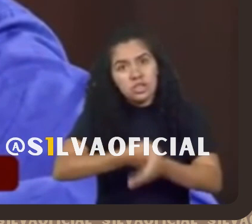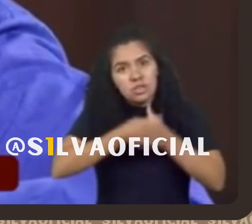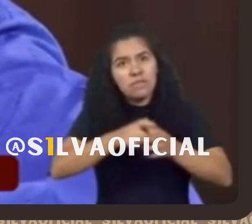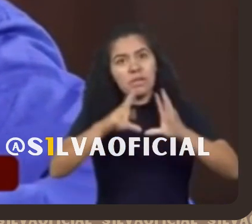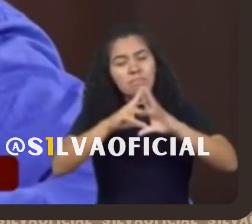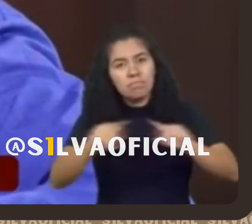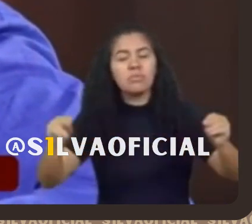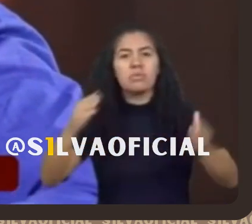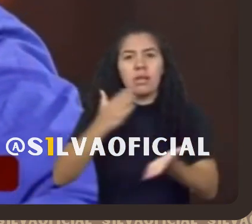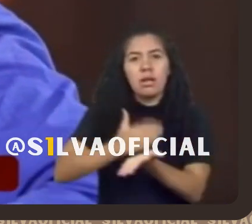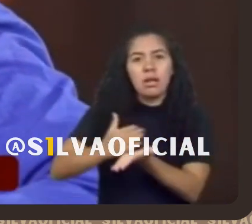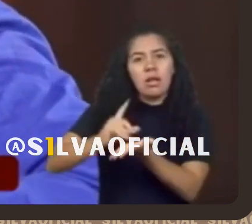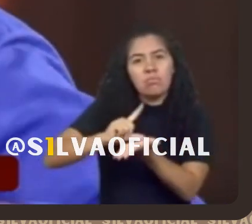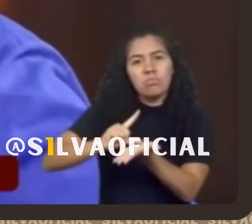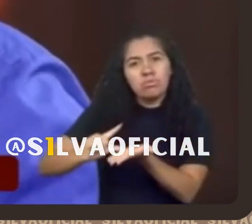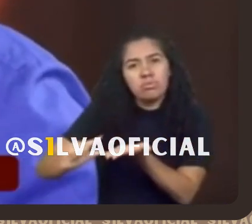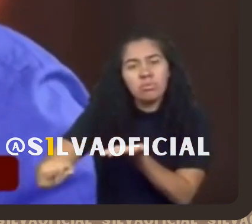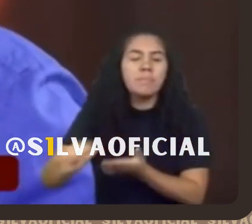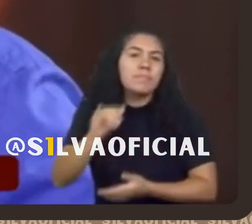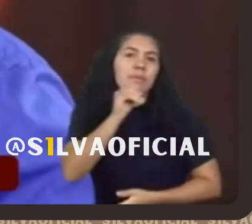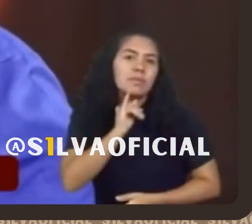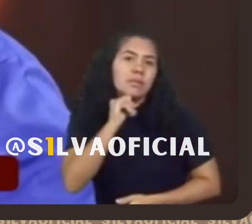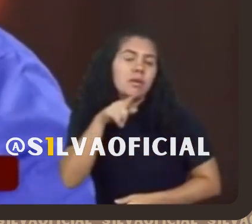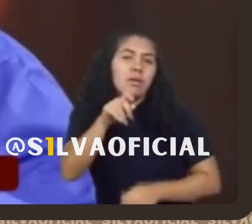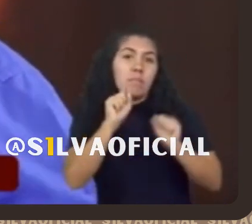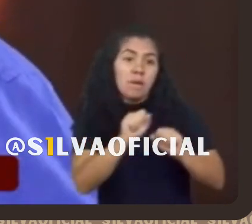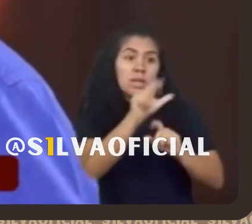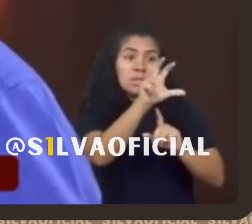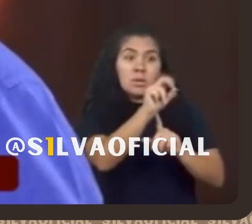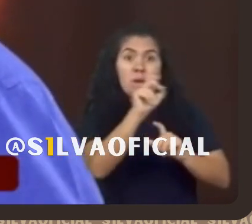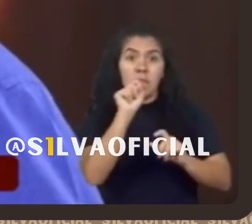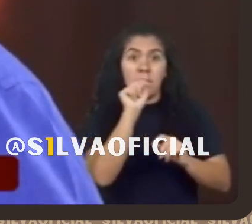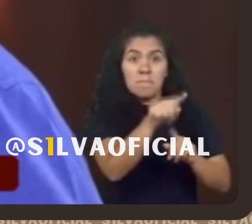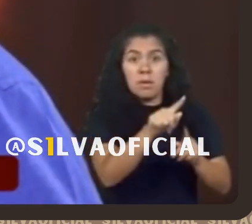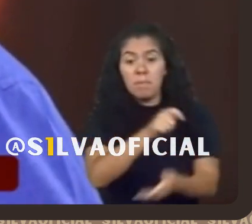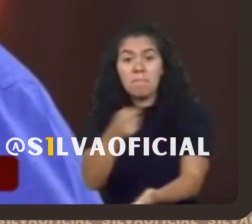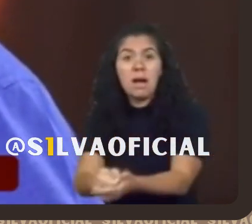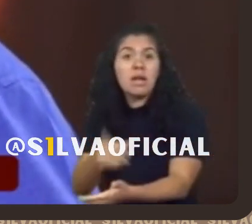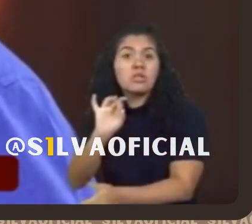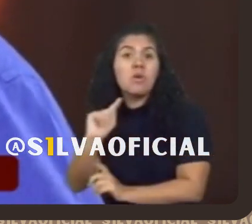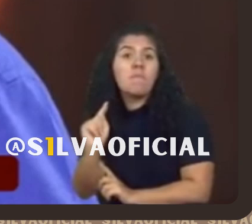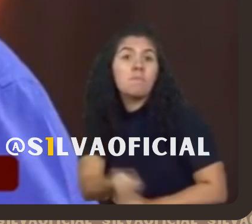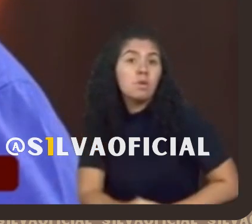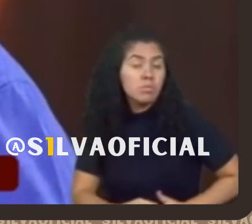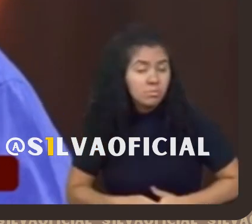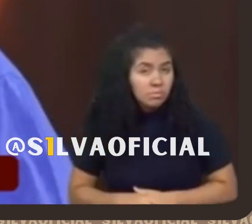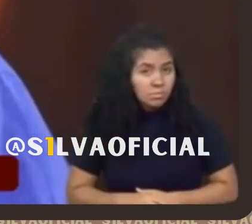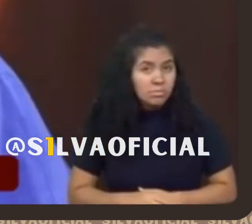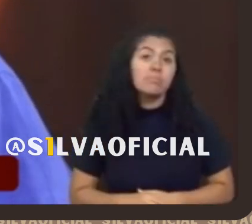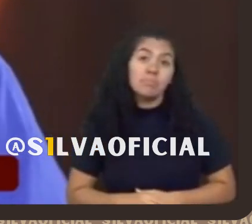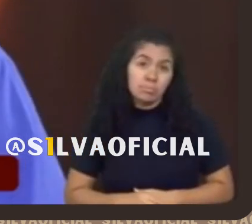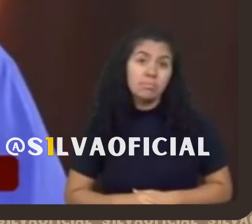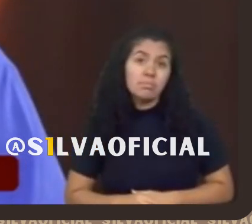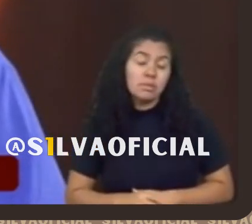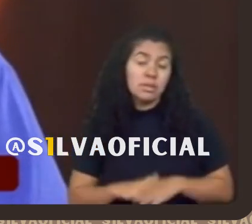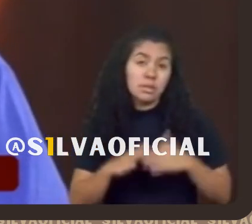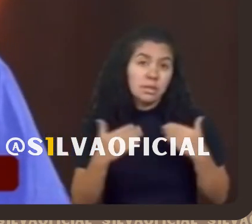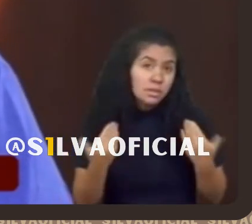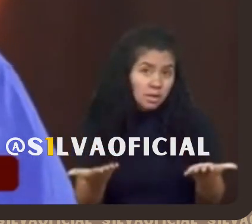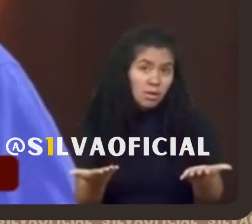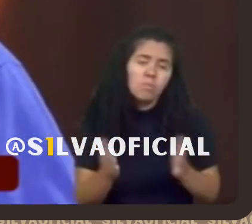dever de de de de de de 50.000 você pode pagar 1000 sabe então por